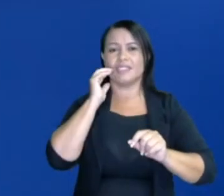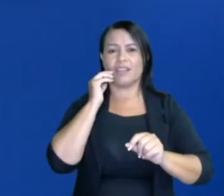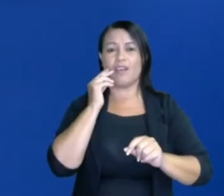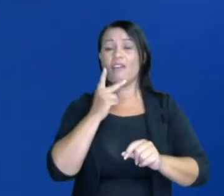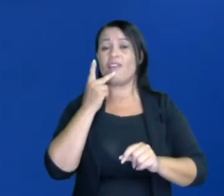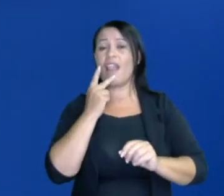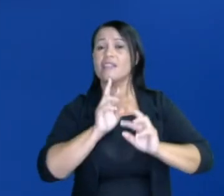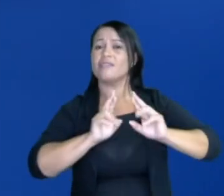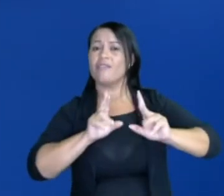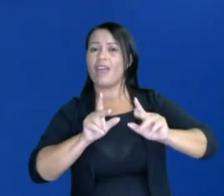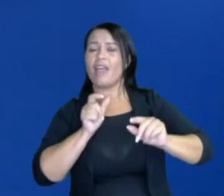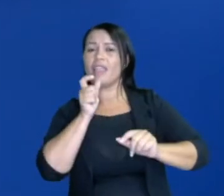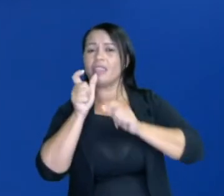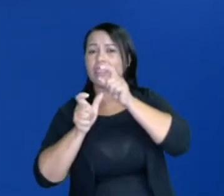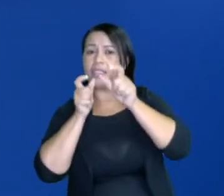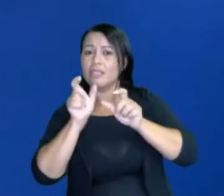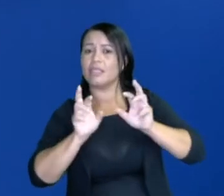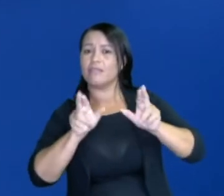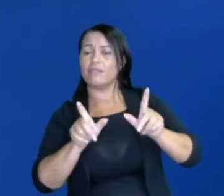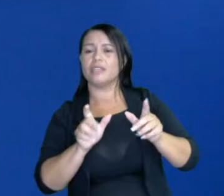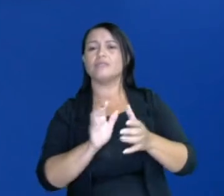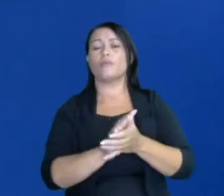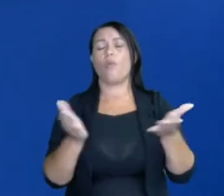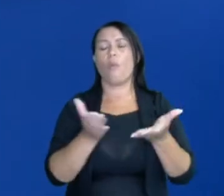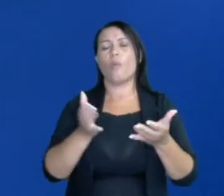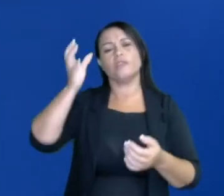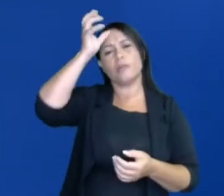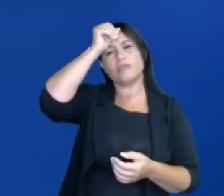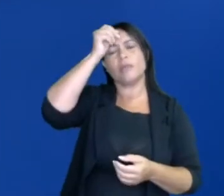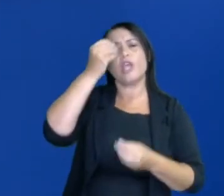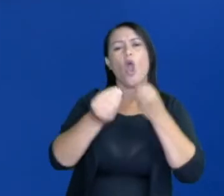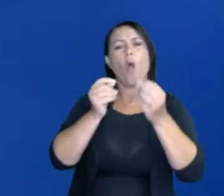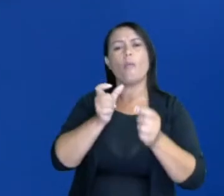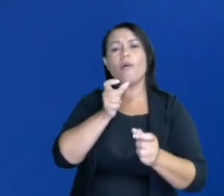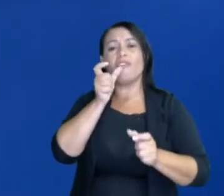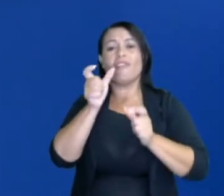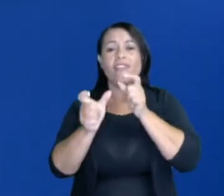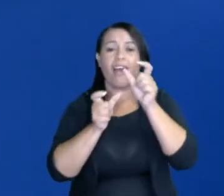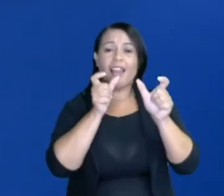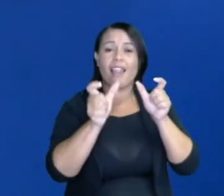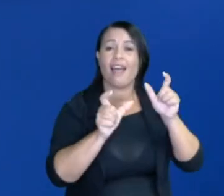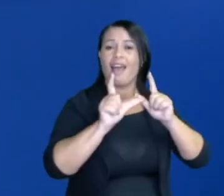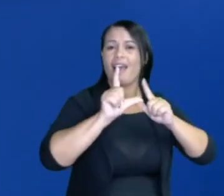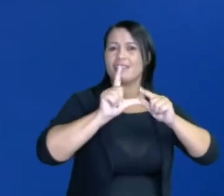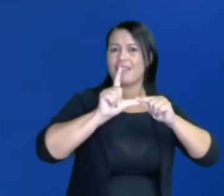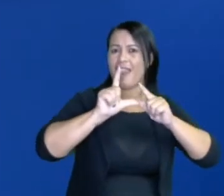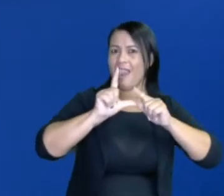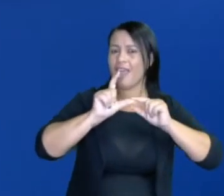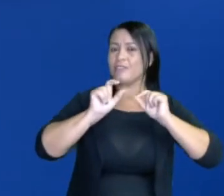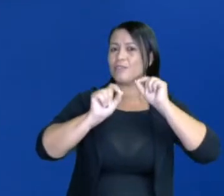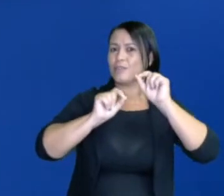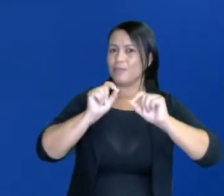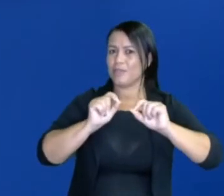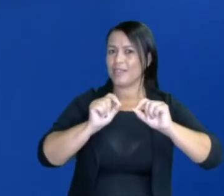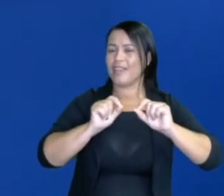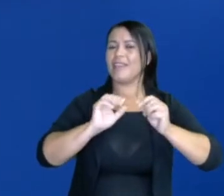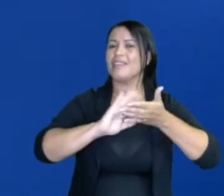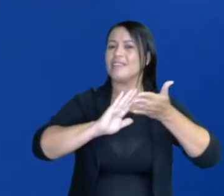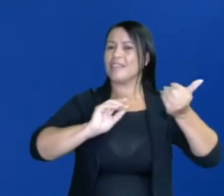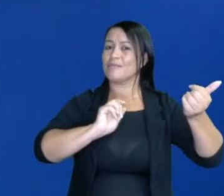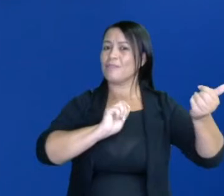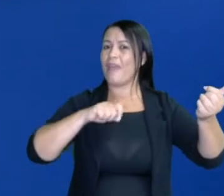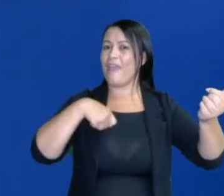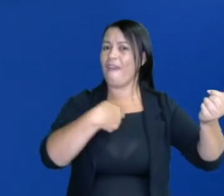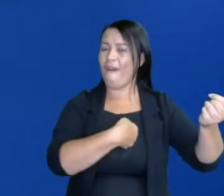Então vamos lá hoje aprender a pronunciar as letras em espanhol, porque aprendendo as letras